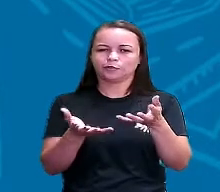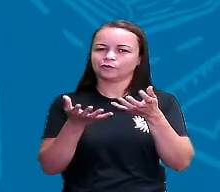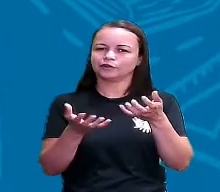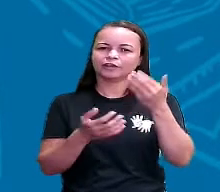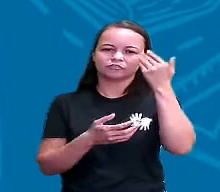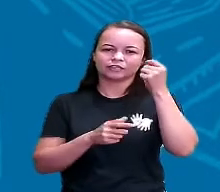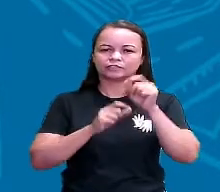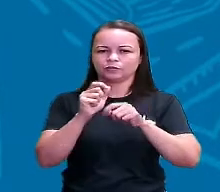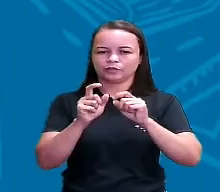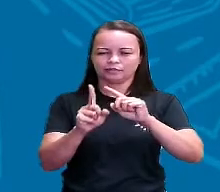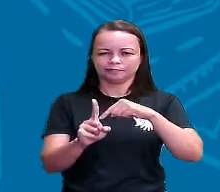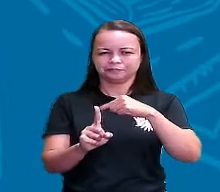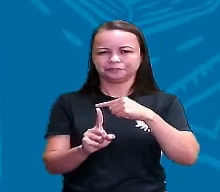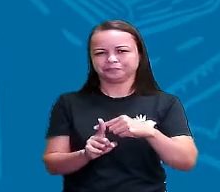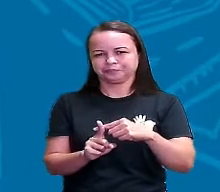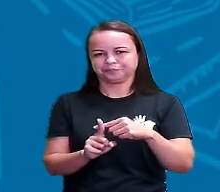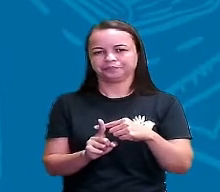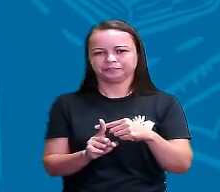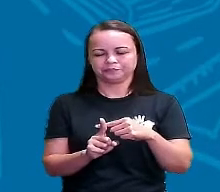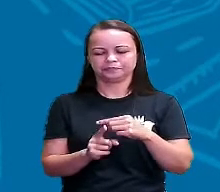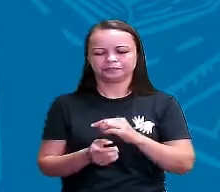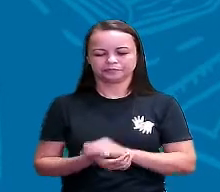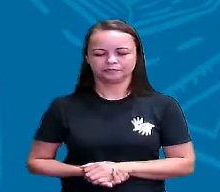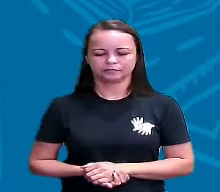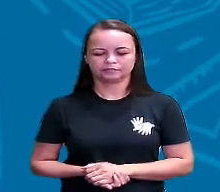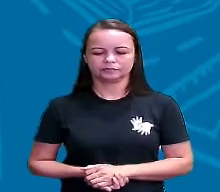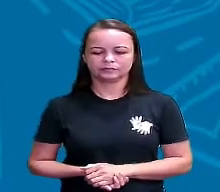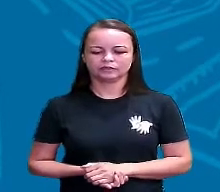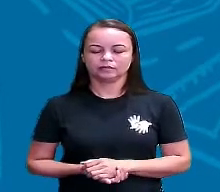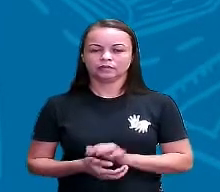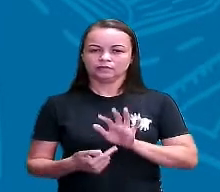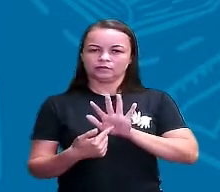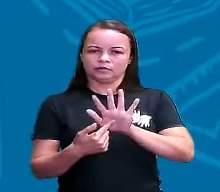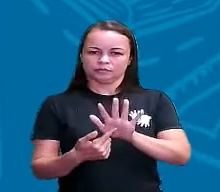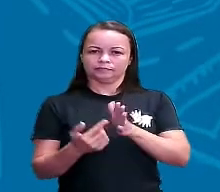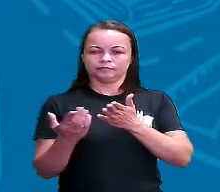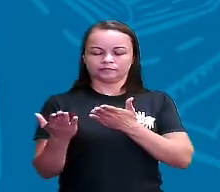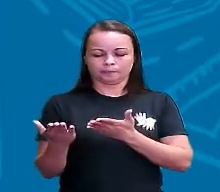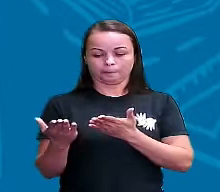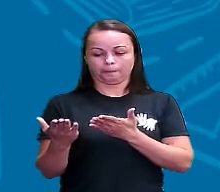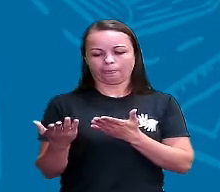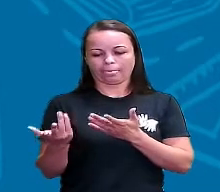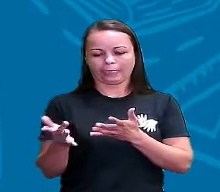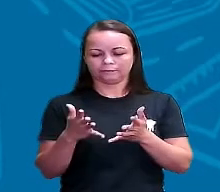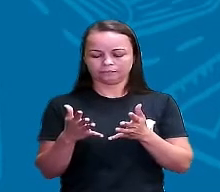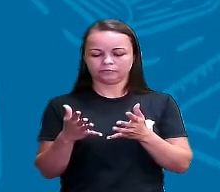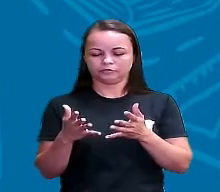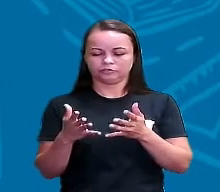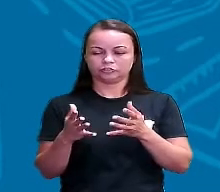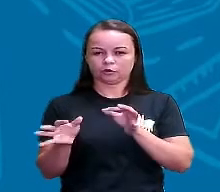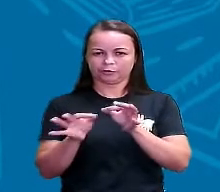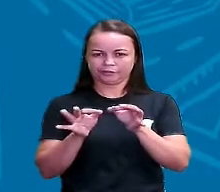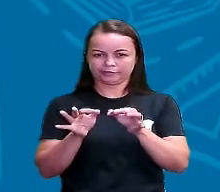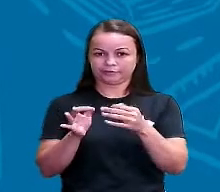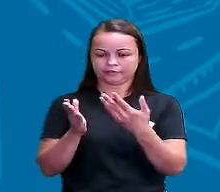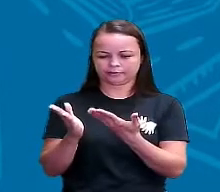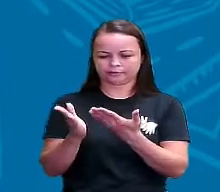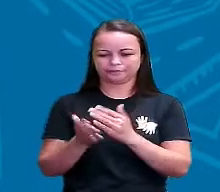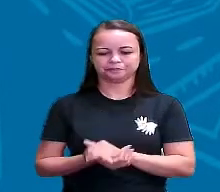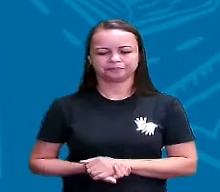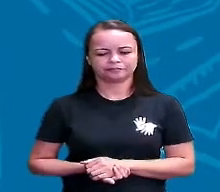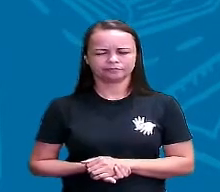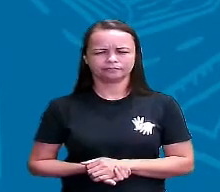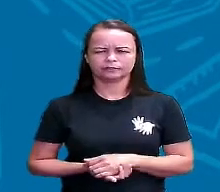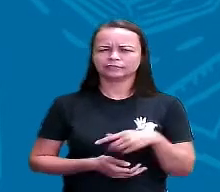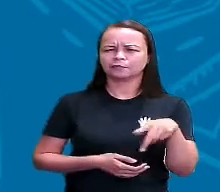uma adição, não é isso, gente? E aí eu trouxe para você, já montadinha aqui.